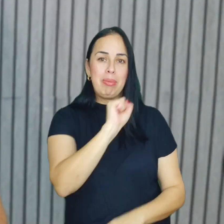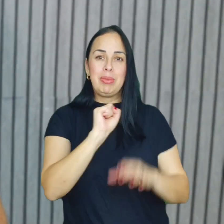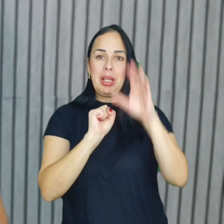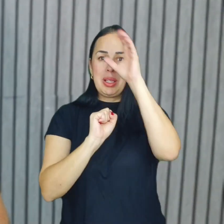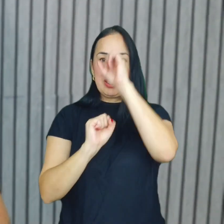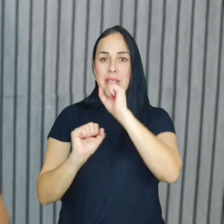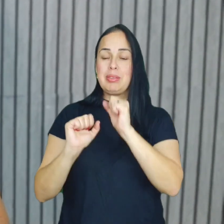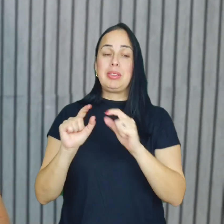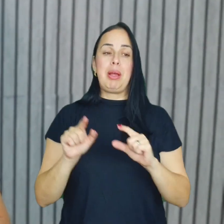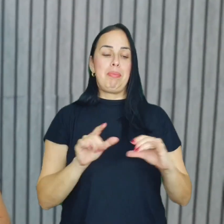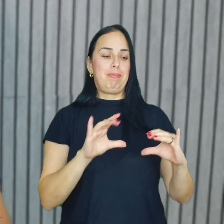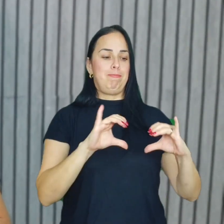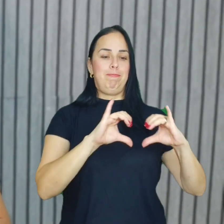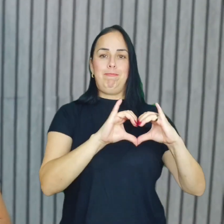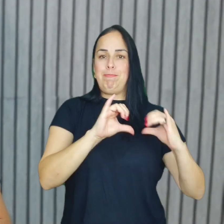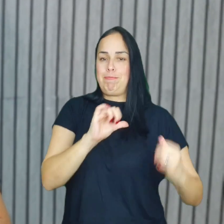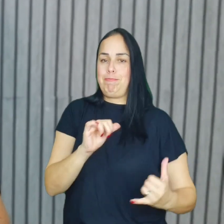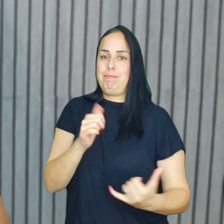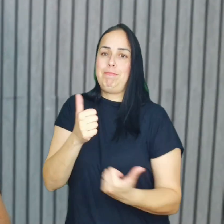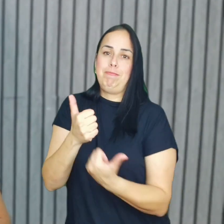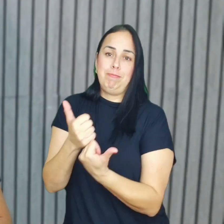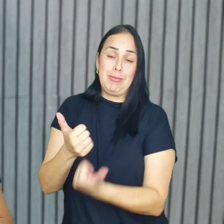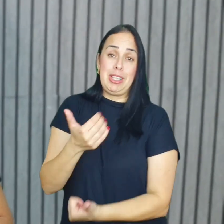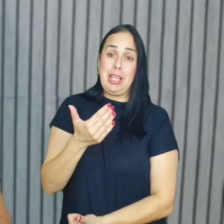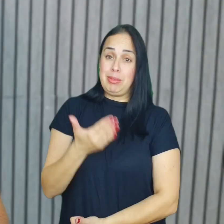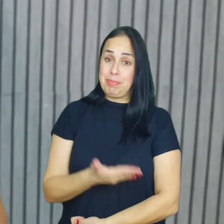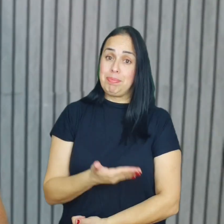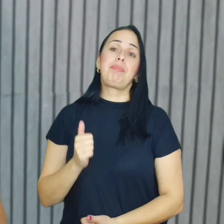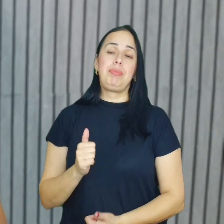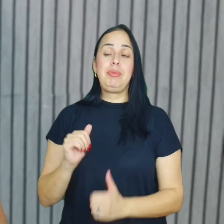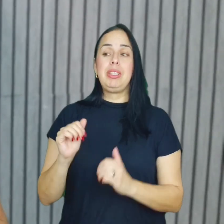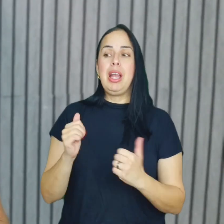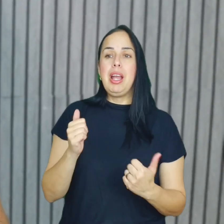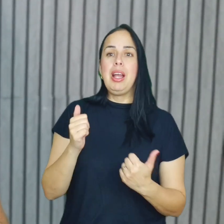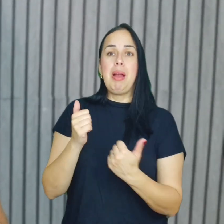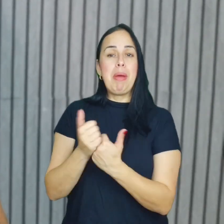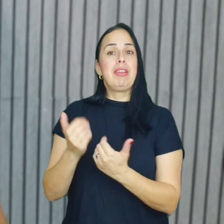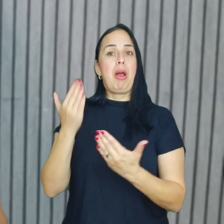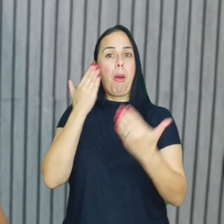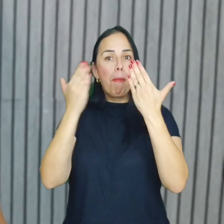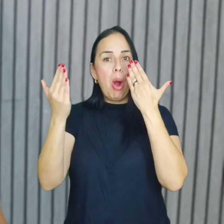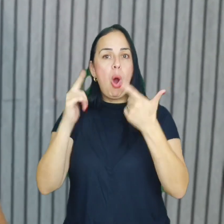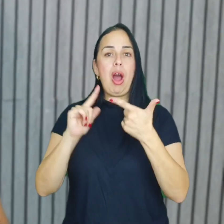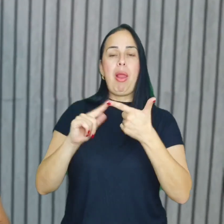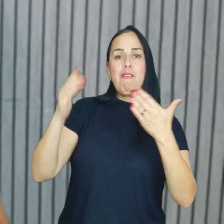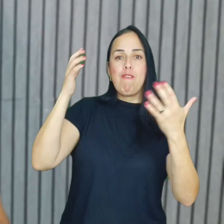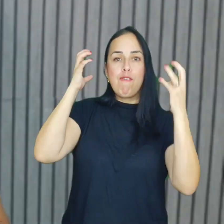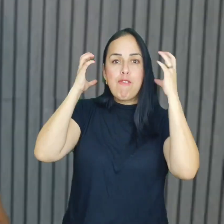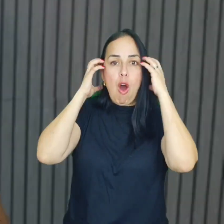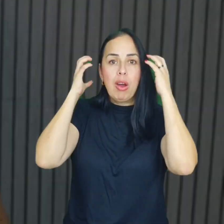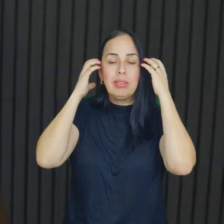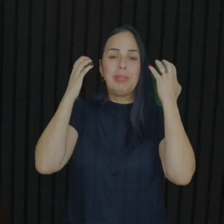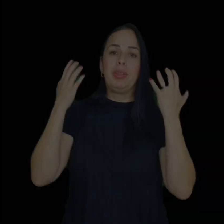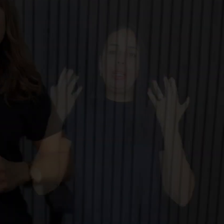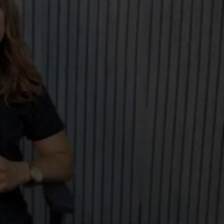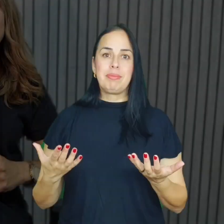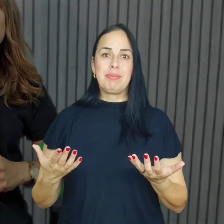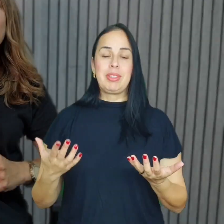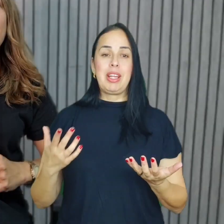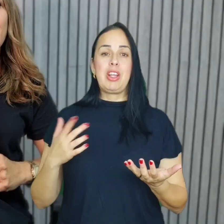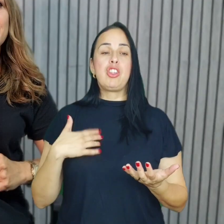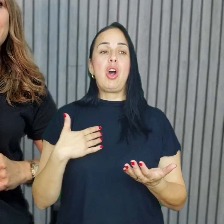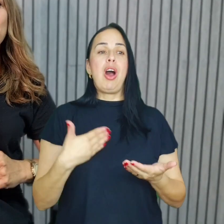E o apoio da ADAS também através de psicólogos, a fono, que